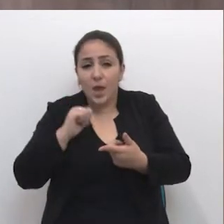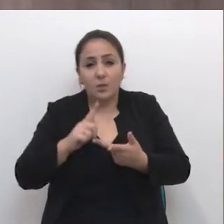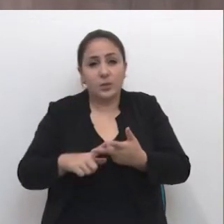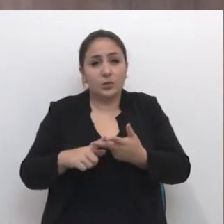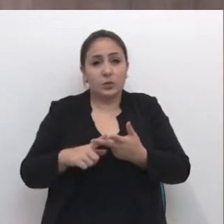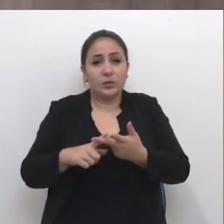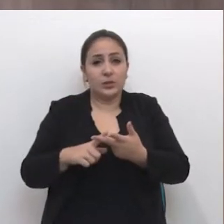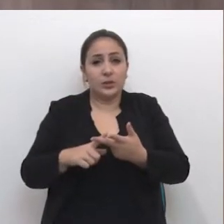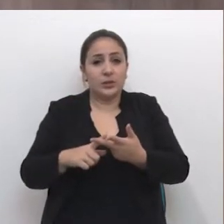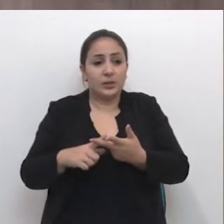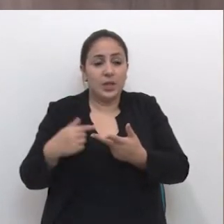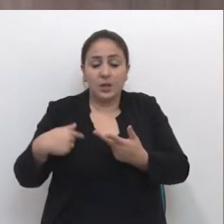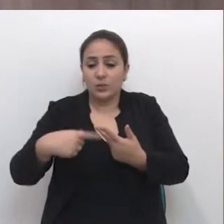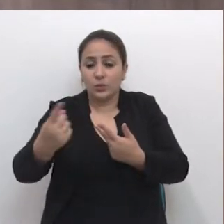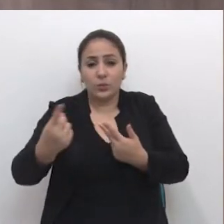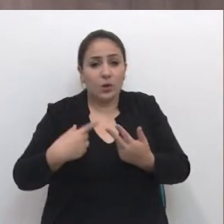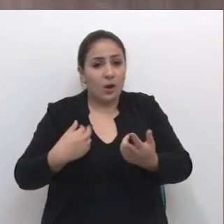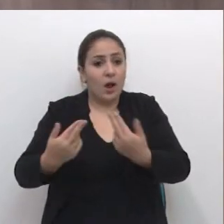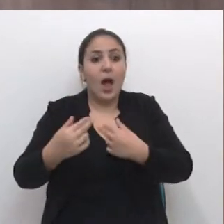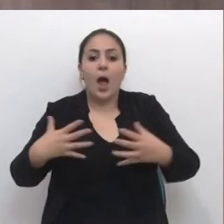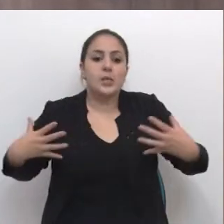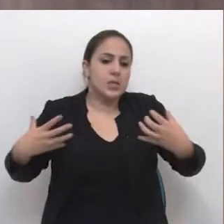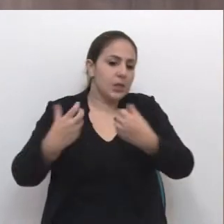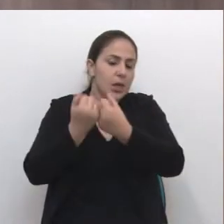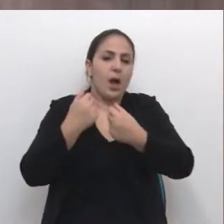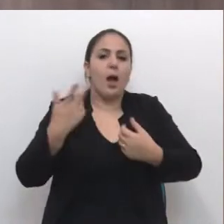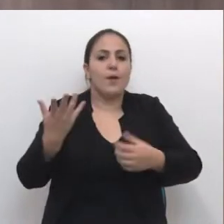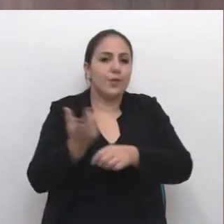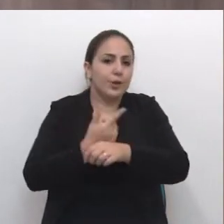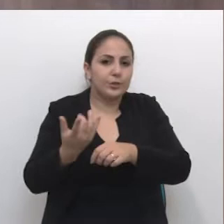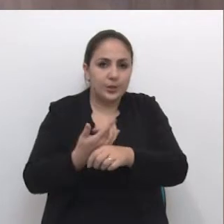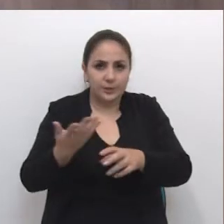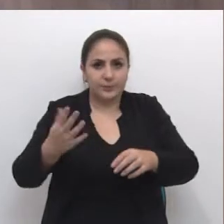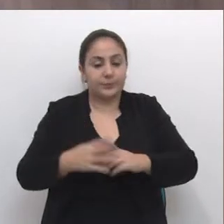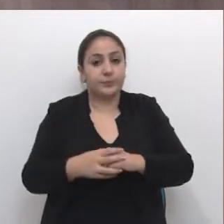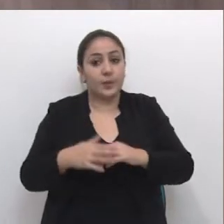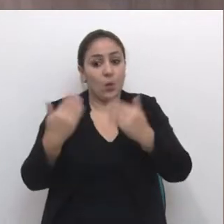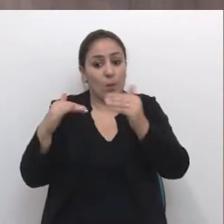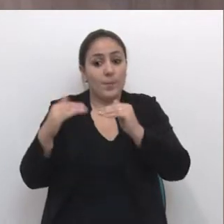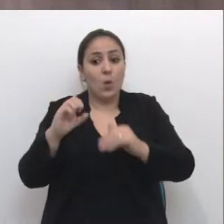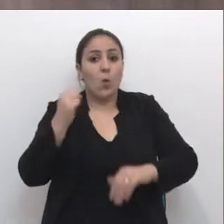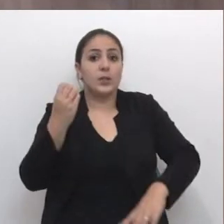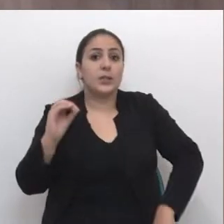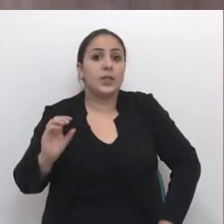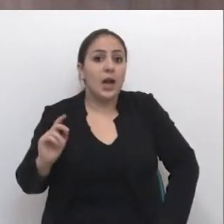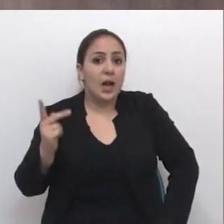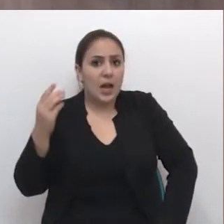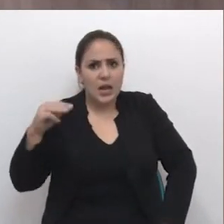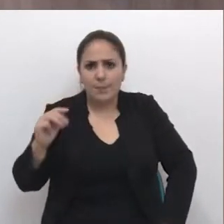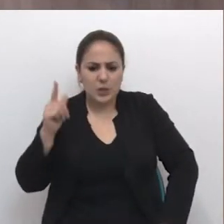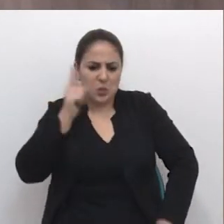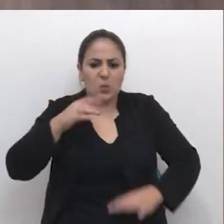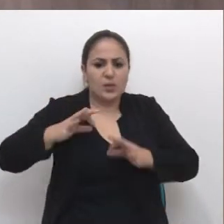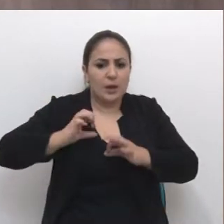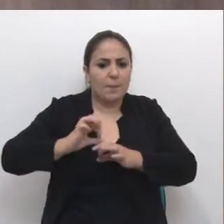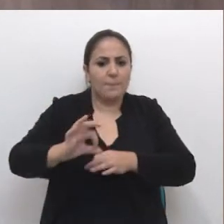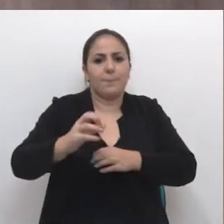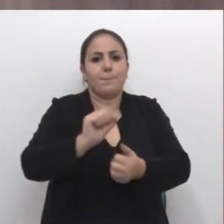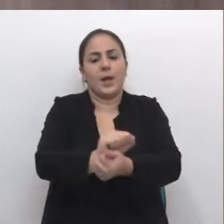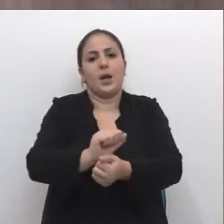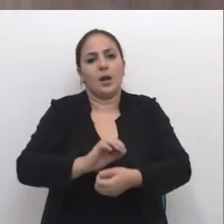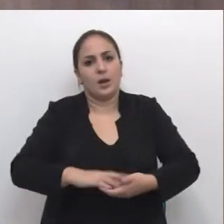bêbado, atravessando rodovia, daí dá um acidente, o motorista estava em alta velocidade. Um caminhão a 80 por hora, ele não para em 20 metros, 30